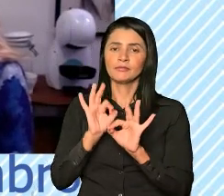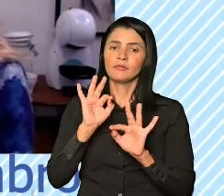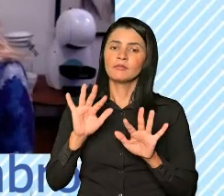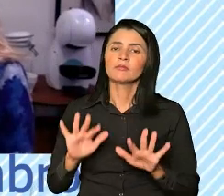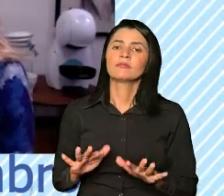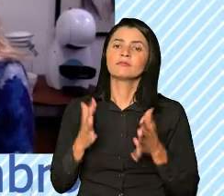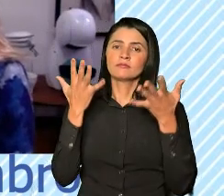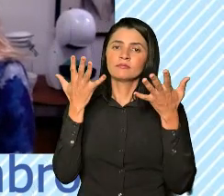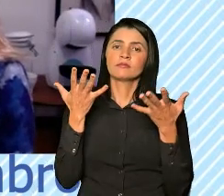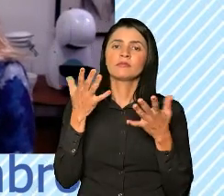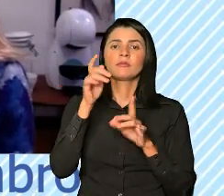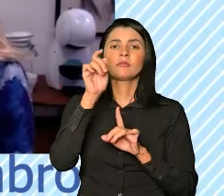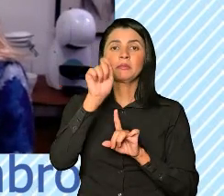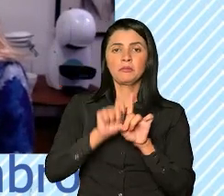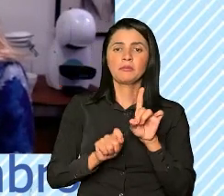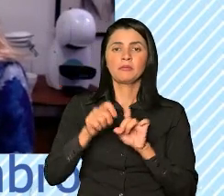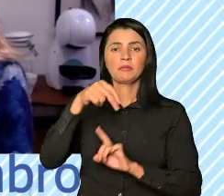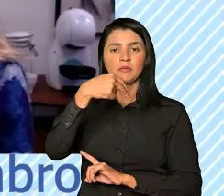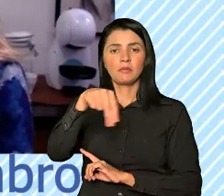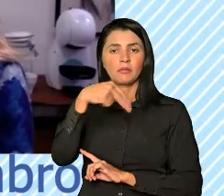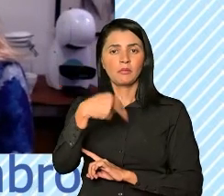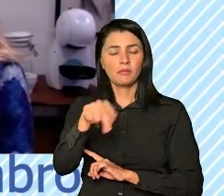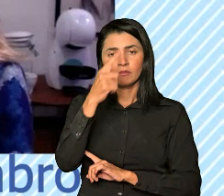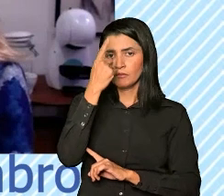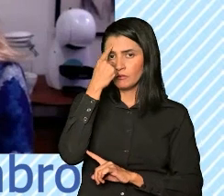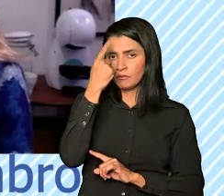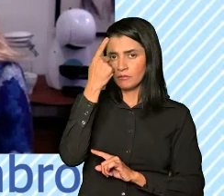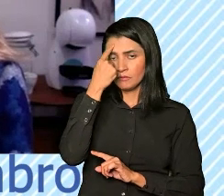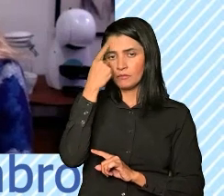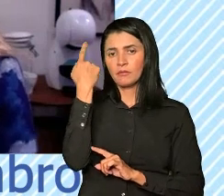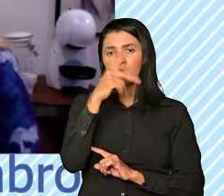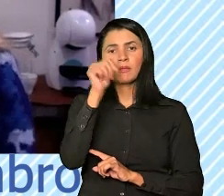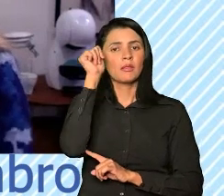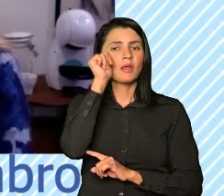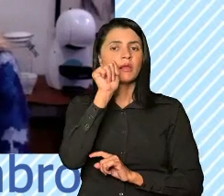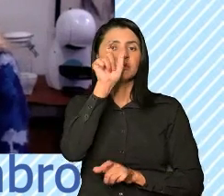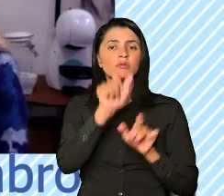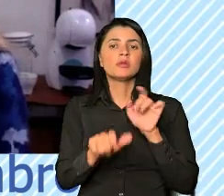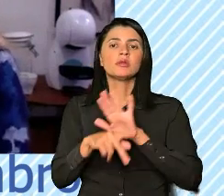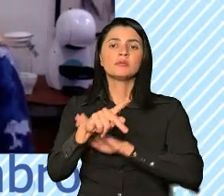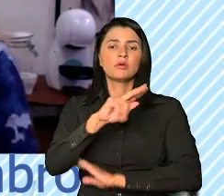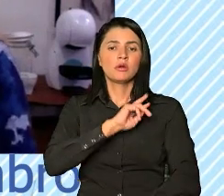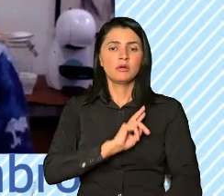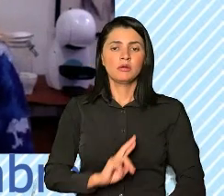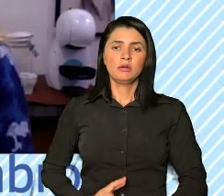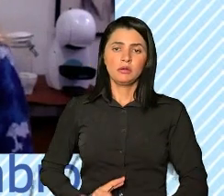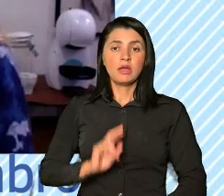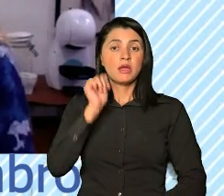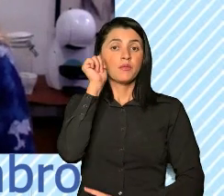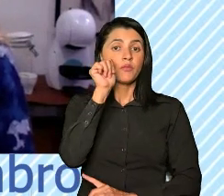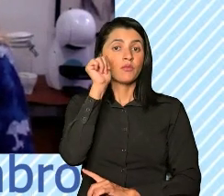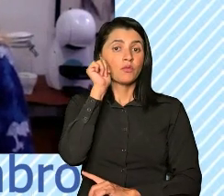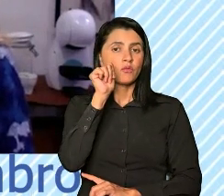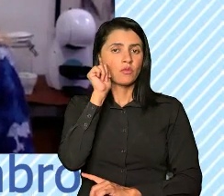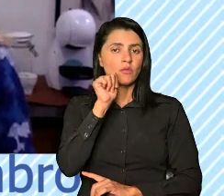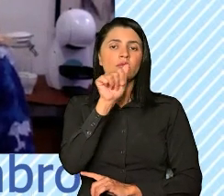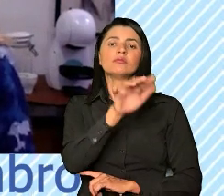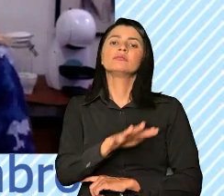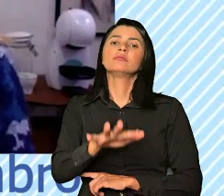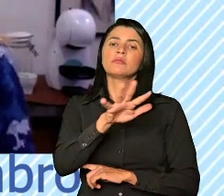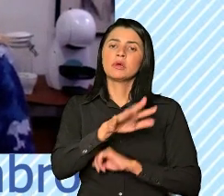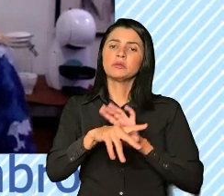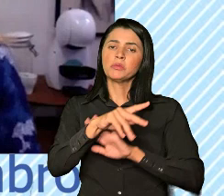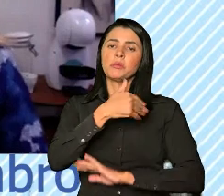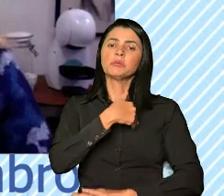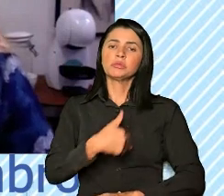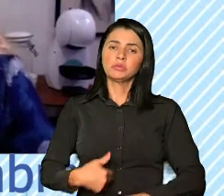celebrar o mês de novembro e pensar nas mulheres republicanas, as mulheres que ocupam o espaço